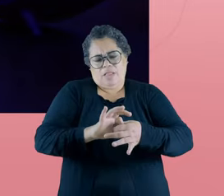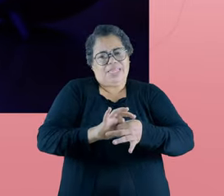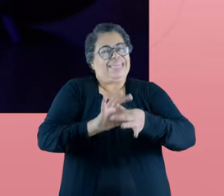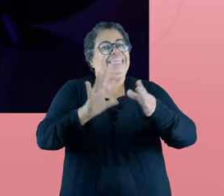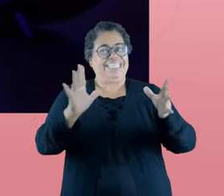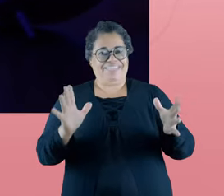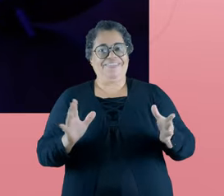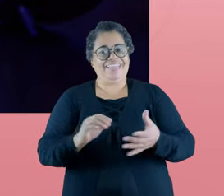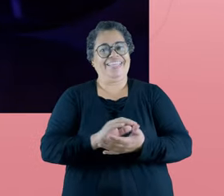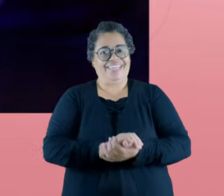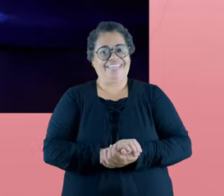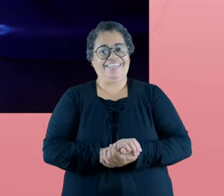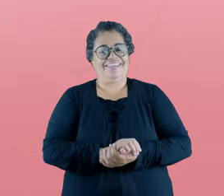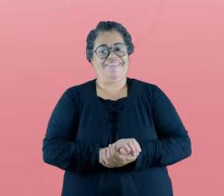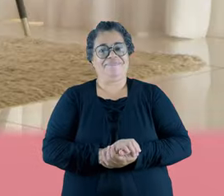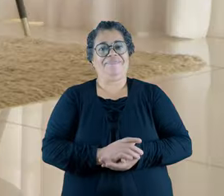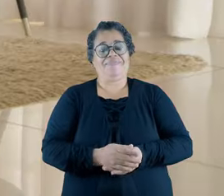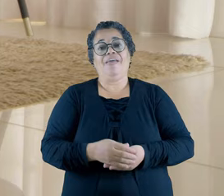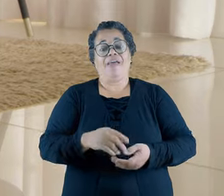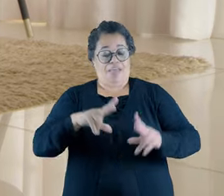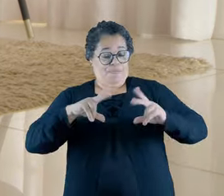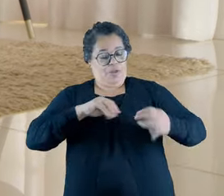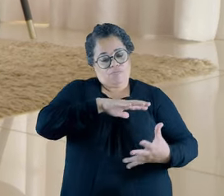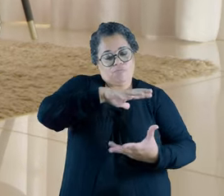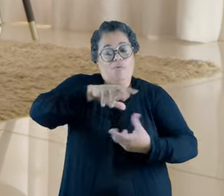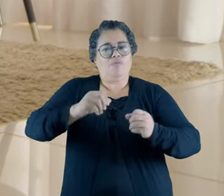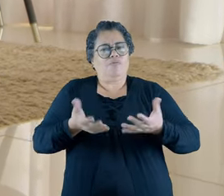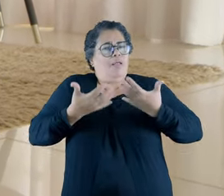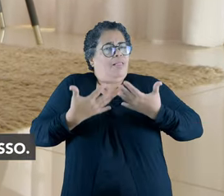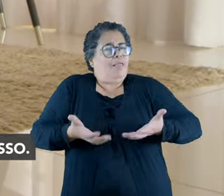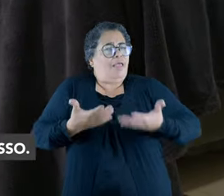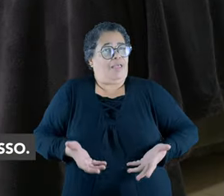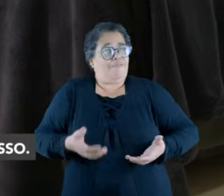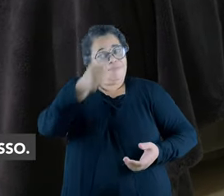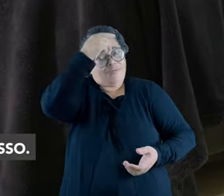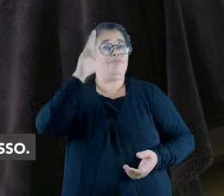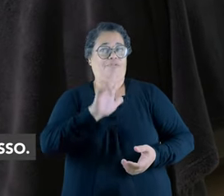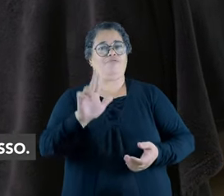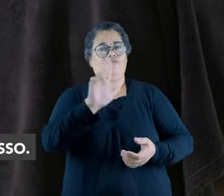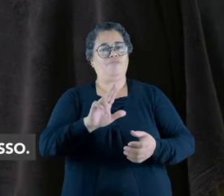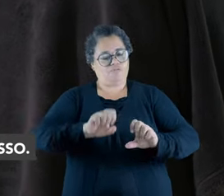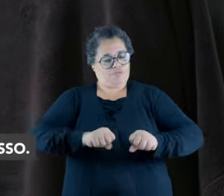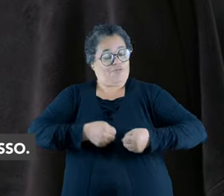gente ser e fazer o que quiser. A gente merece um mundo mais leve. E a Prefeitura de